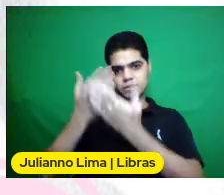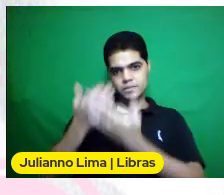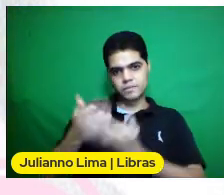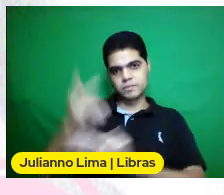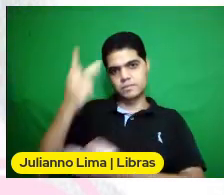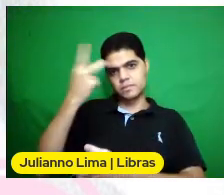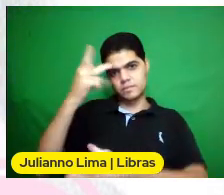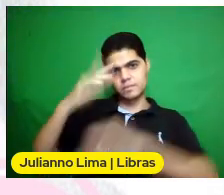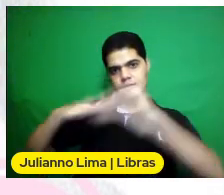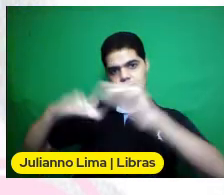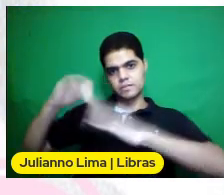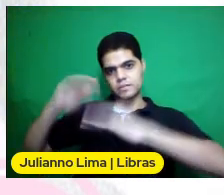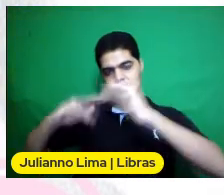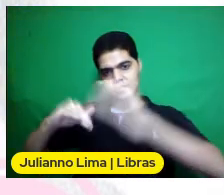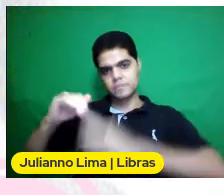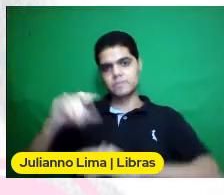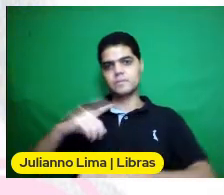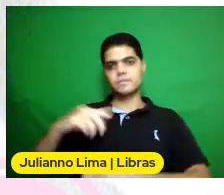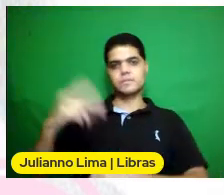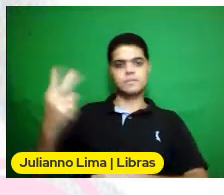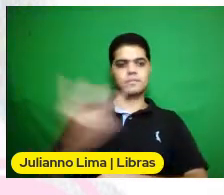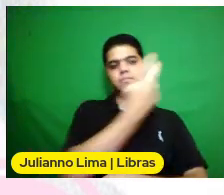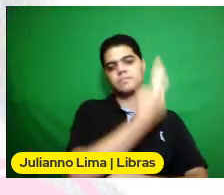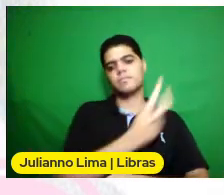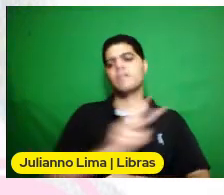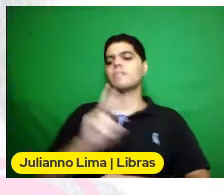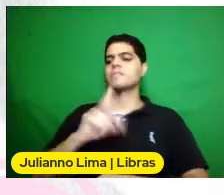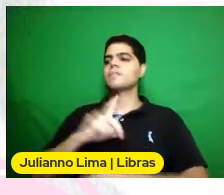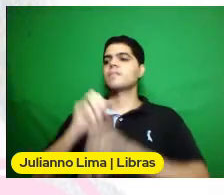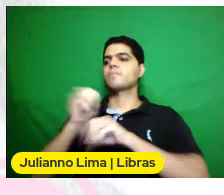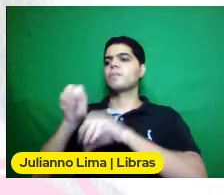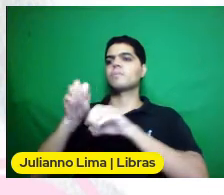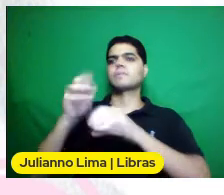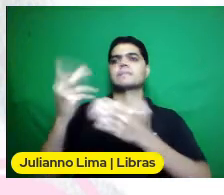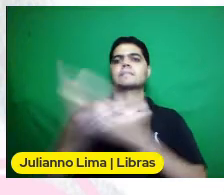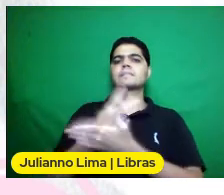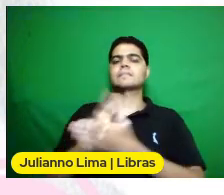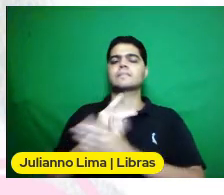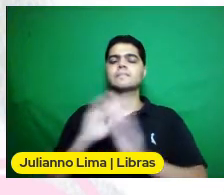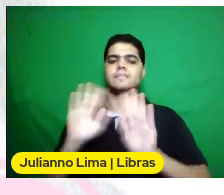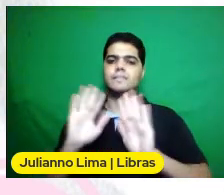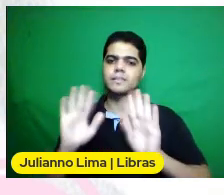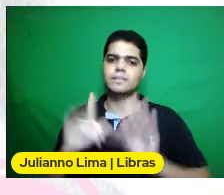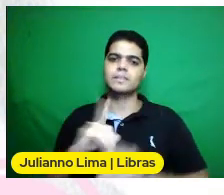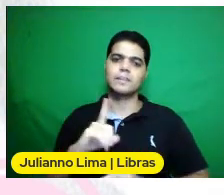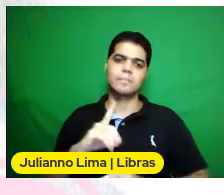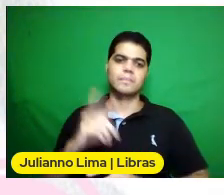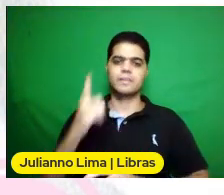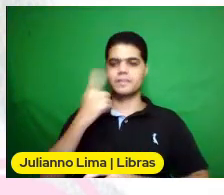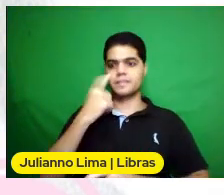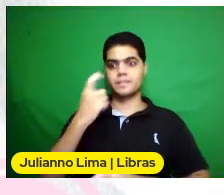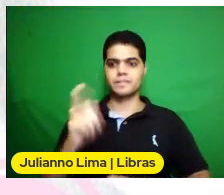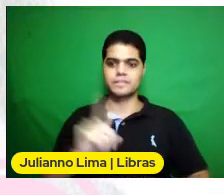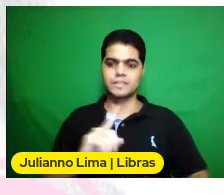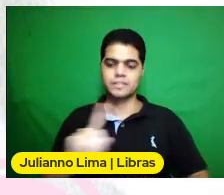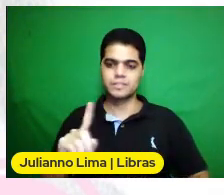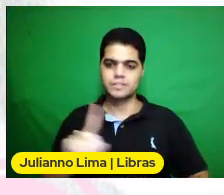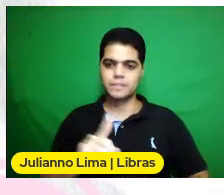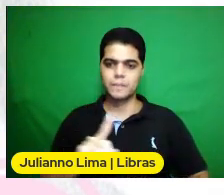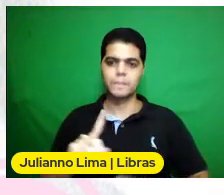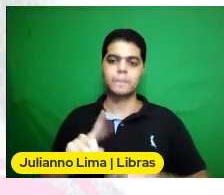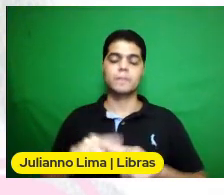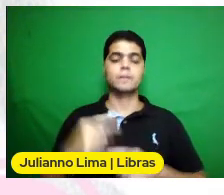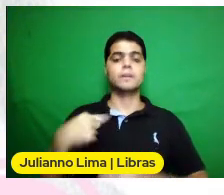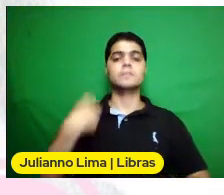ali tudo direitinho, de repente chega dois rapazes assim, ensina tudo errado, porque você tá também não é interessante. Então, assim, para a